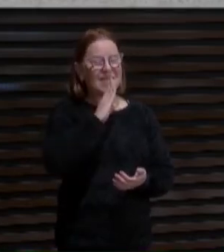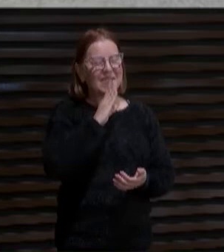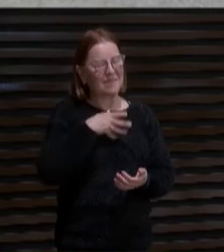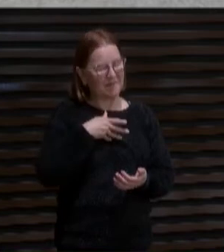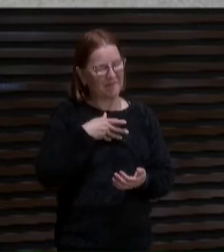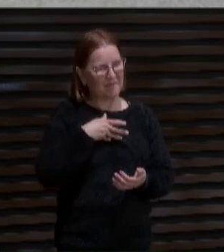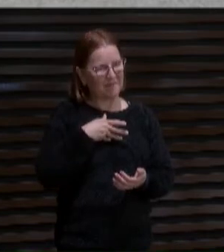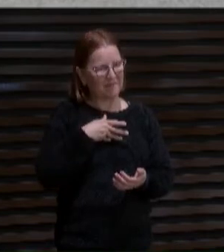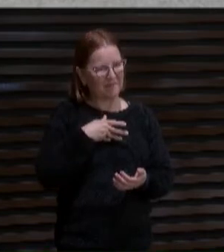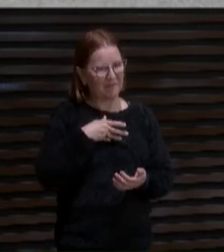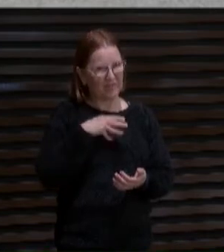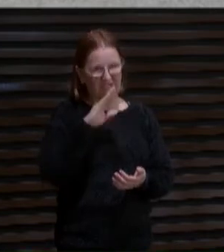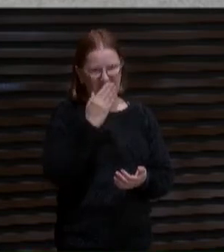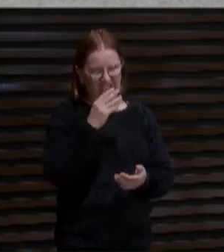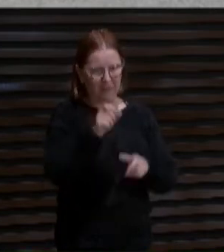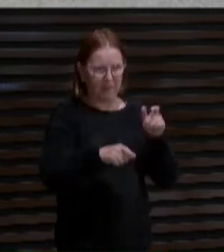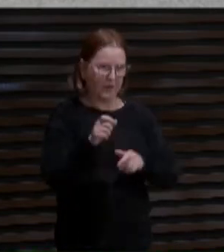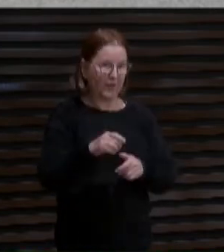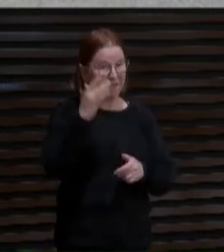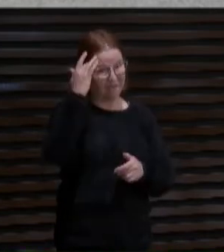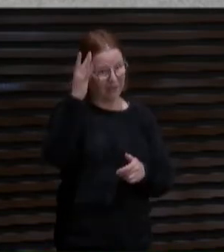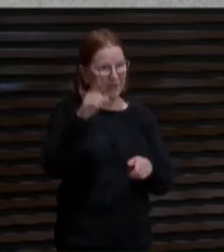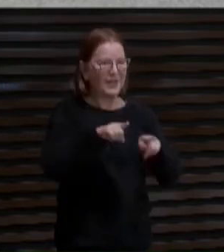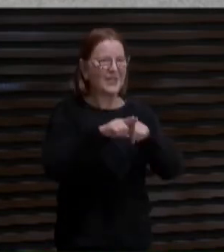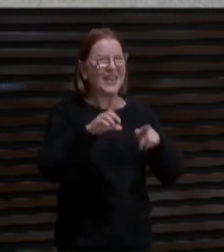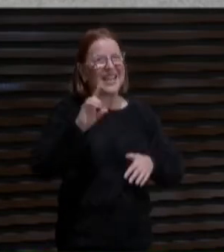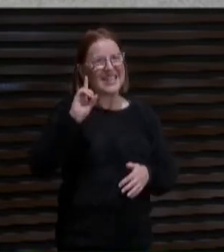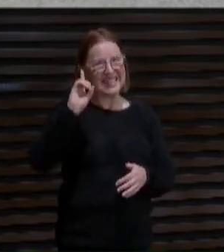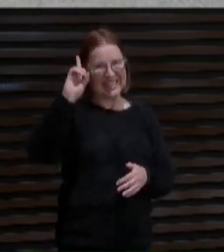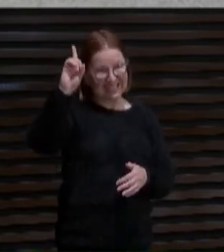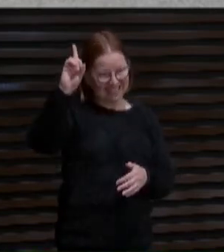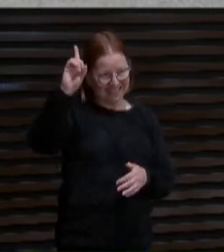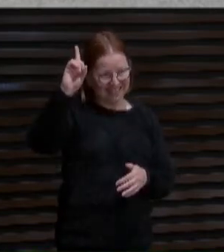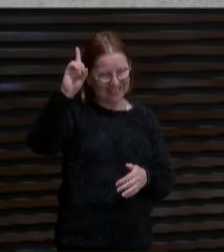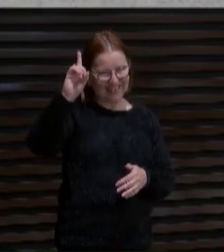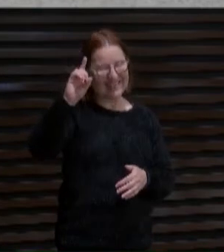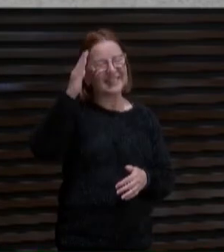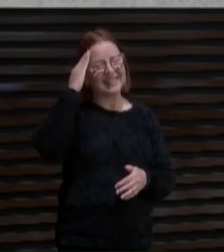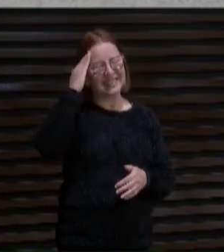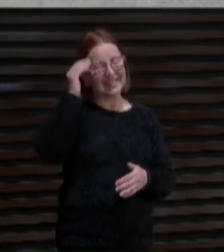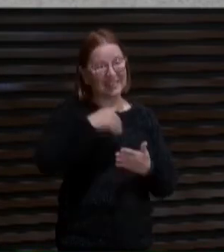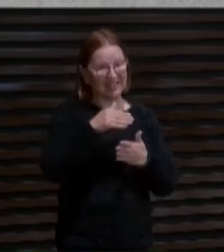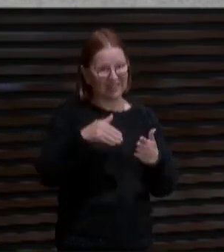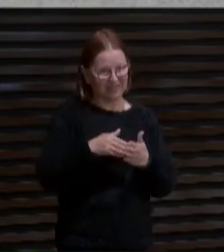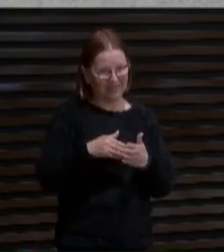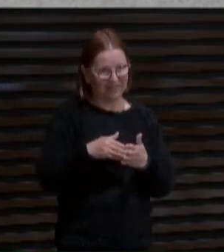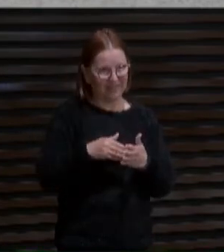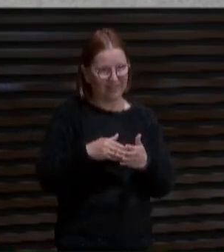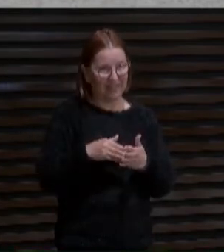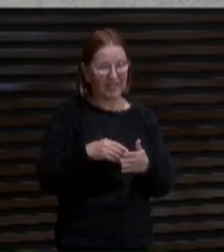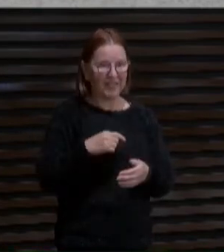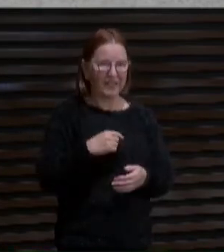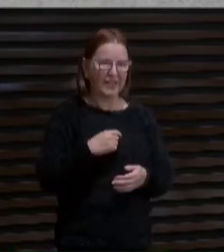enganar os outros é fácil agora Deus ele sabe tudo que que eu preciso preciso me Colocar diante desse Deus